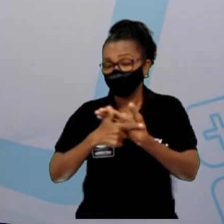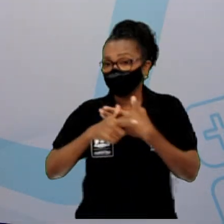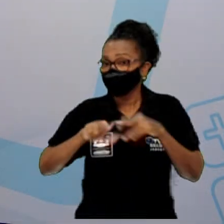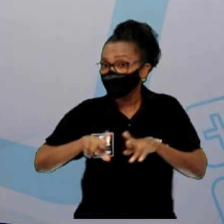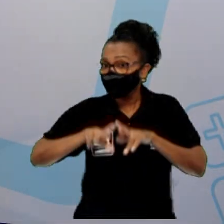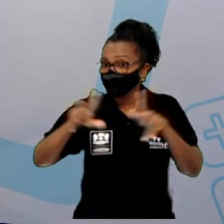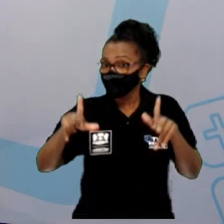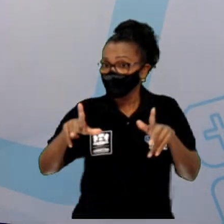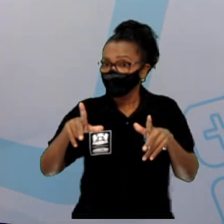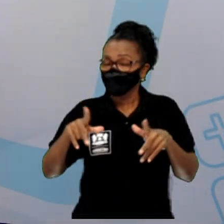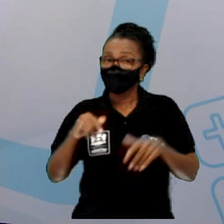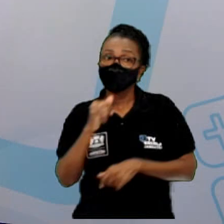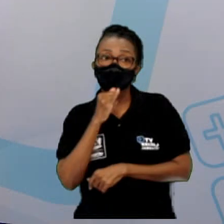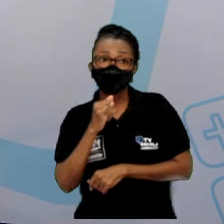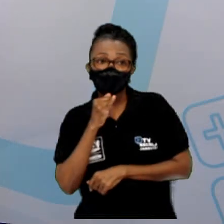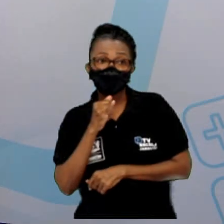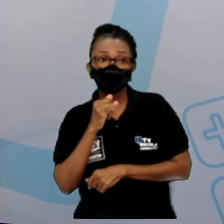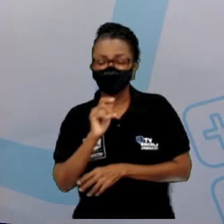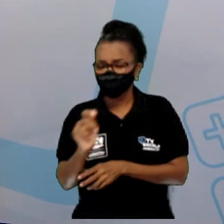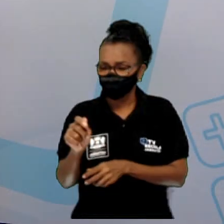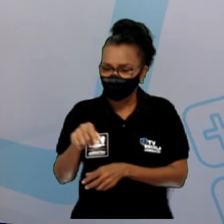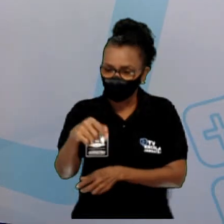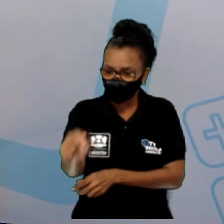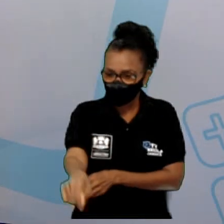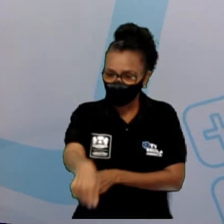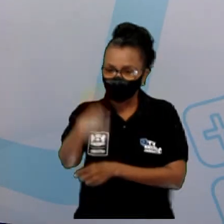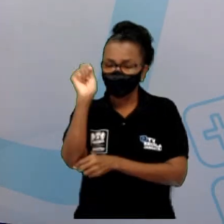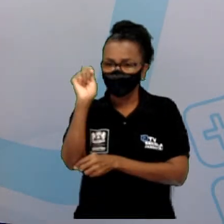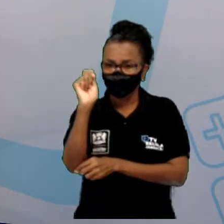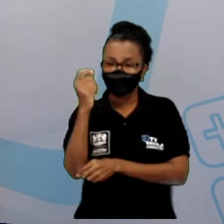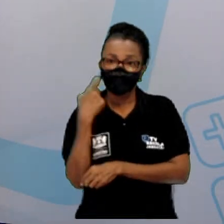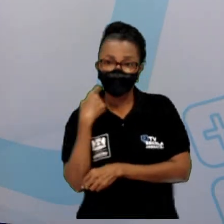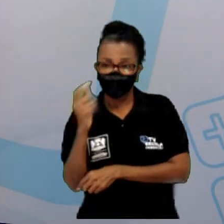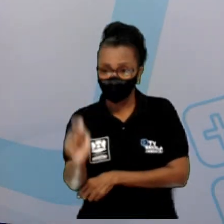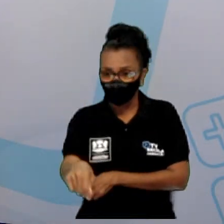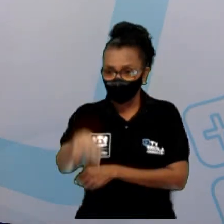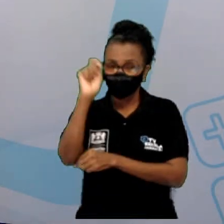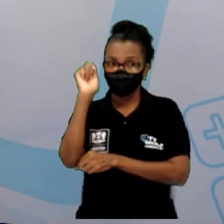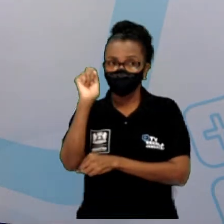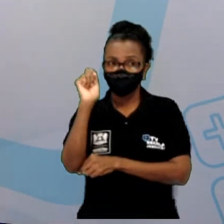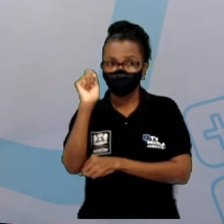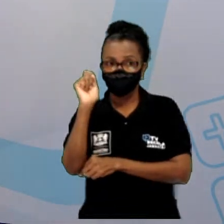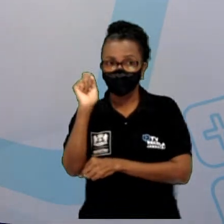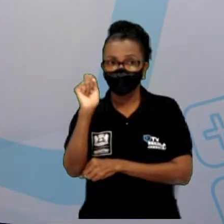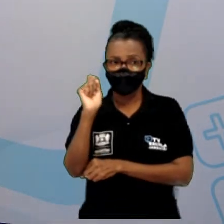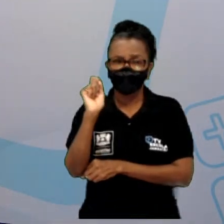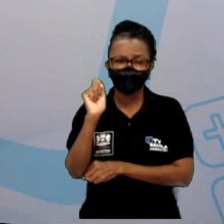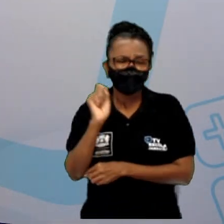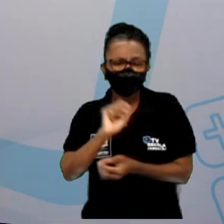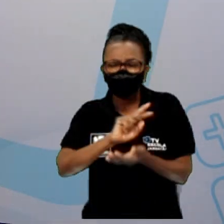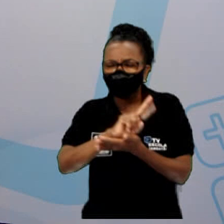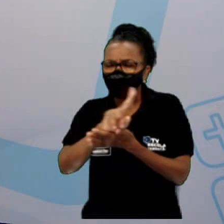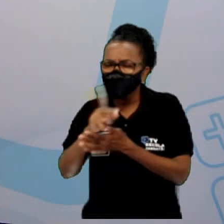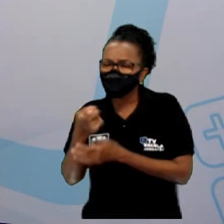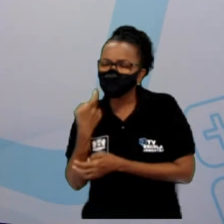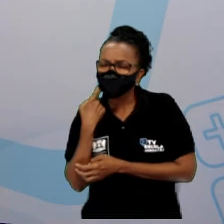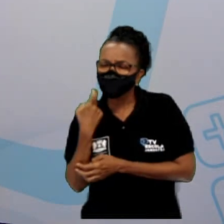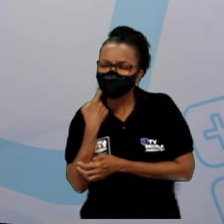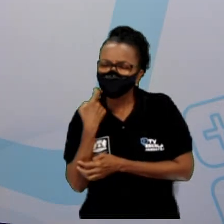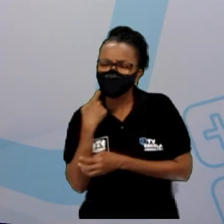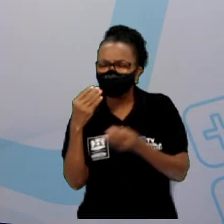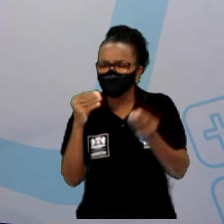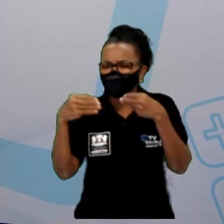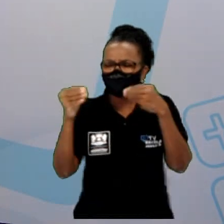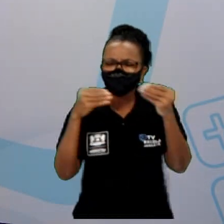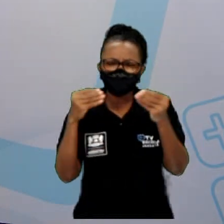um exemplo para vocês de uma pescaria. Conseguem visualizar uma pescaria? Uma pescaria com montes de peixinhos de plástico.